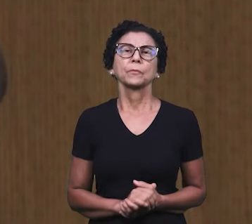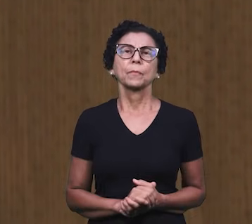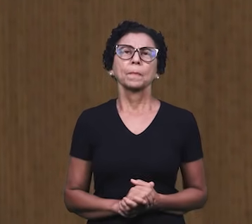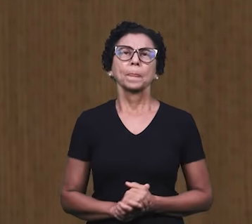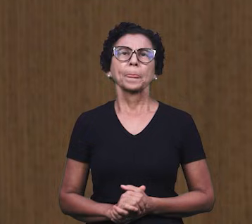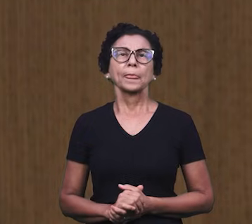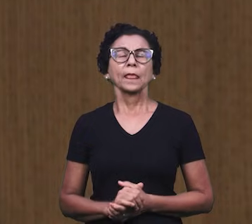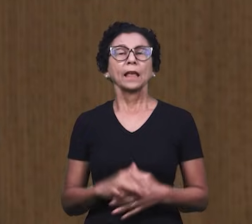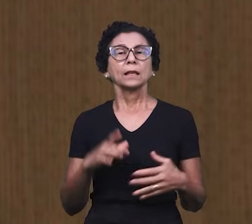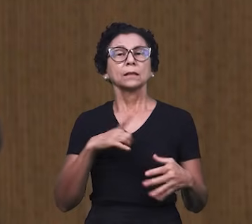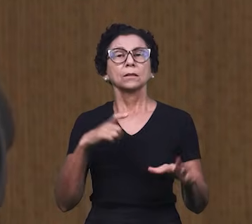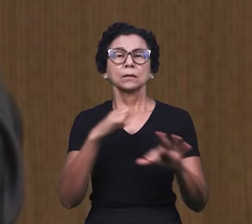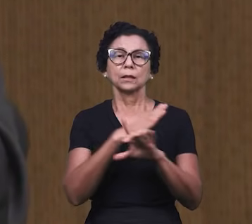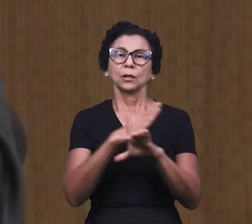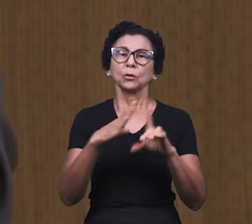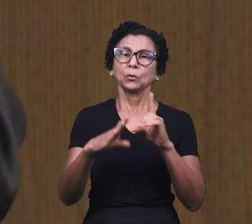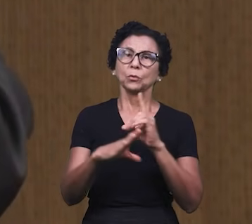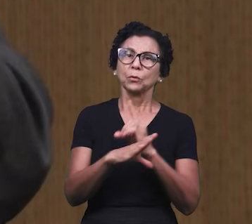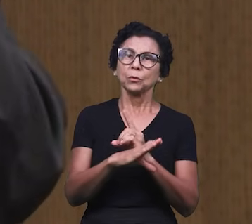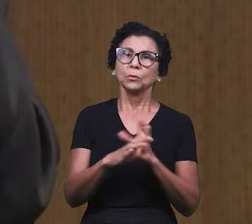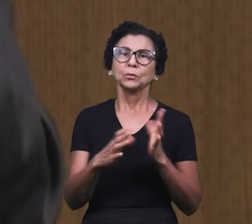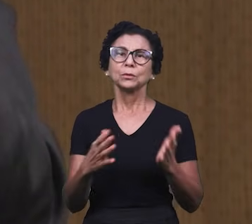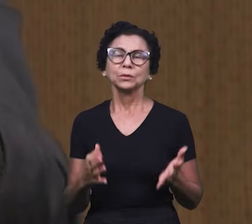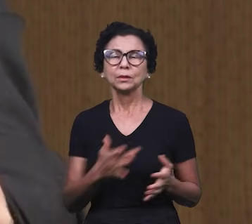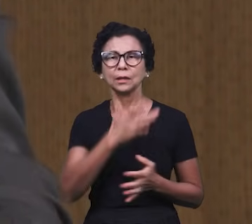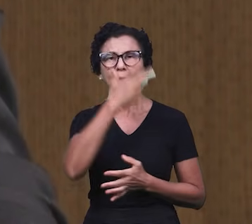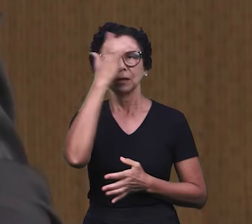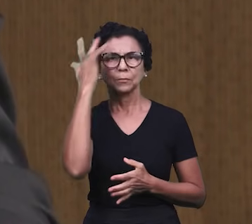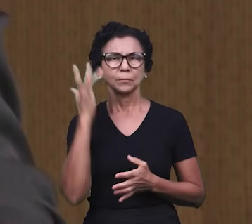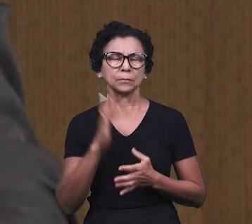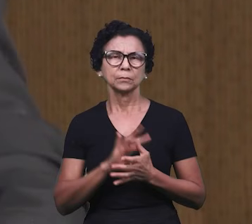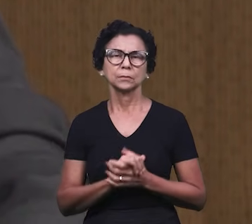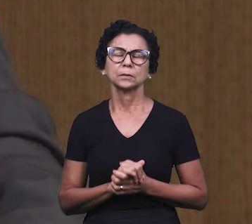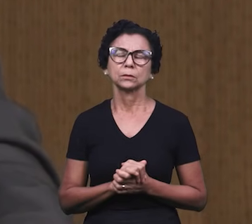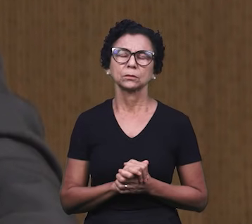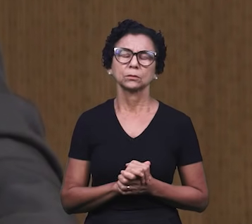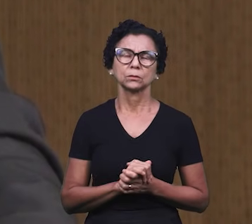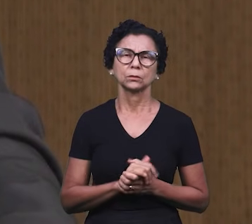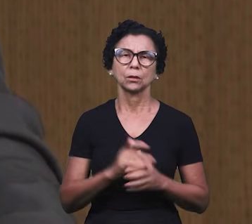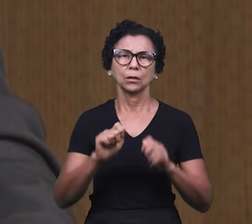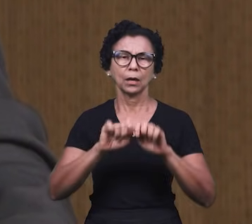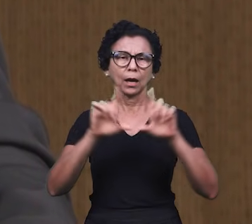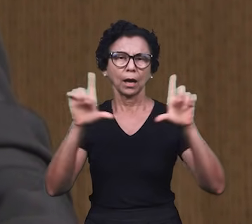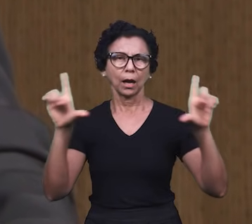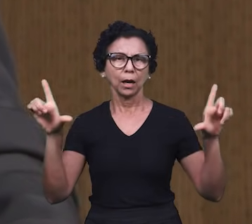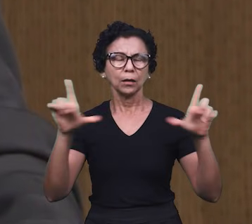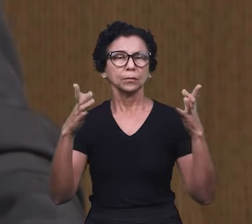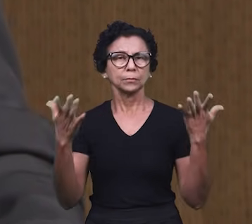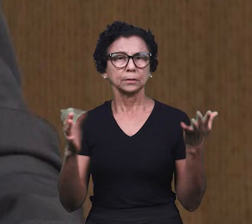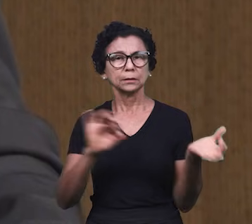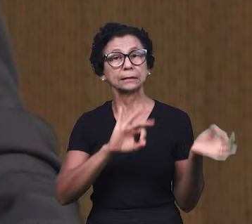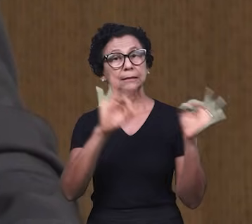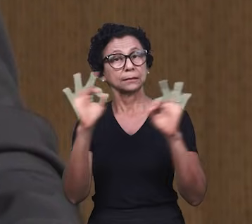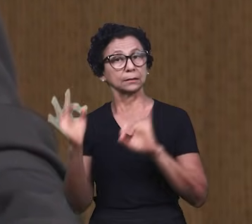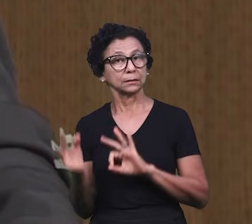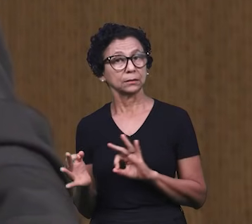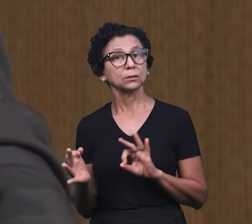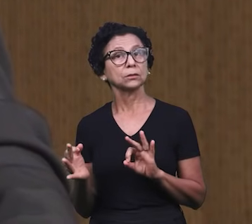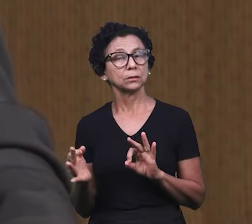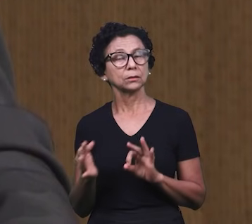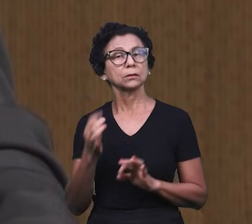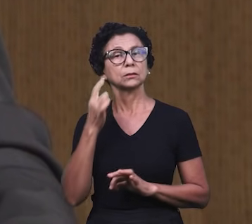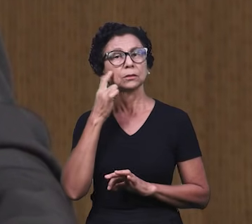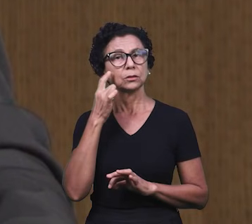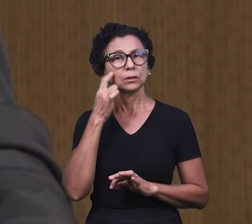pessoas que estão zapeando ali, estão assistindo e vão ver, né? Então, nós vemos muitos relatos